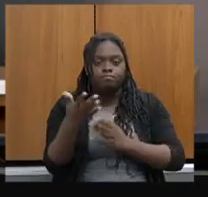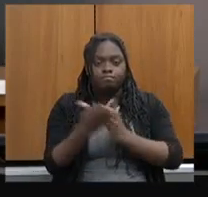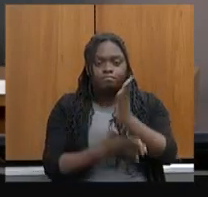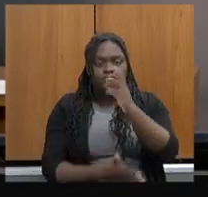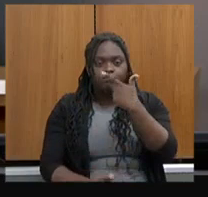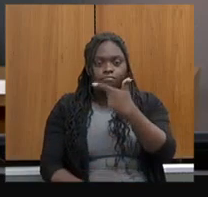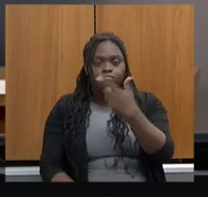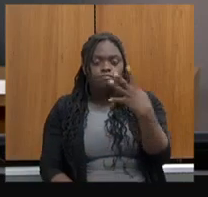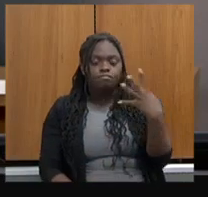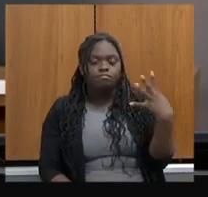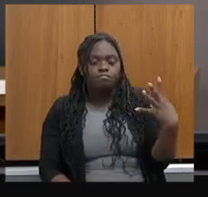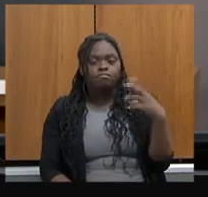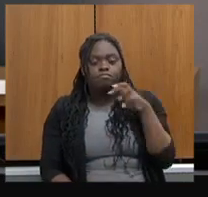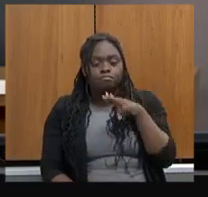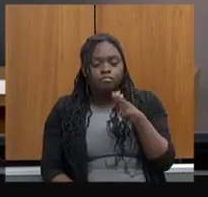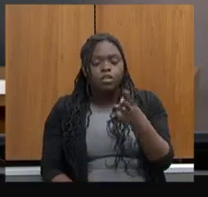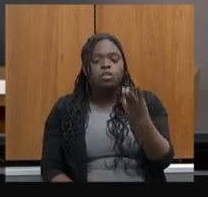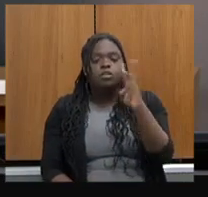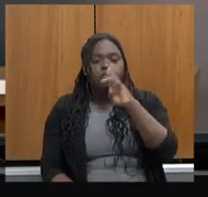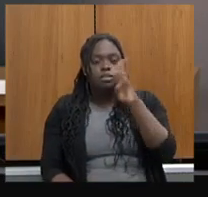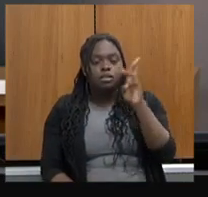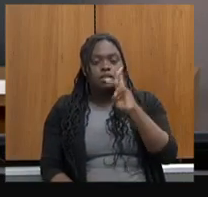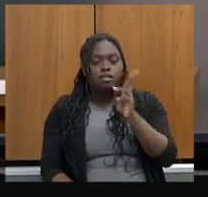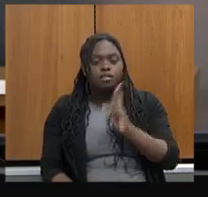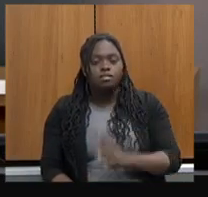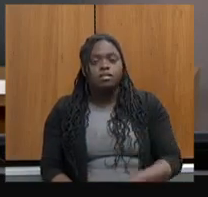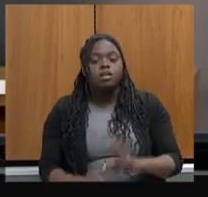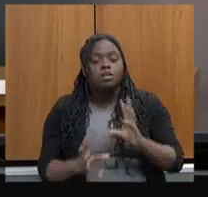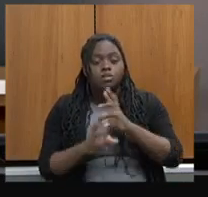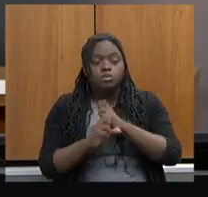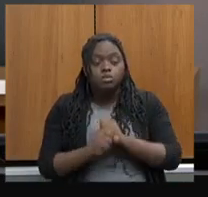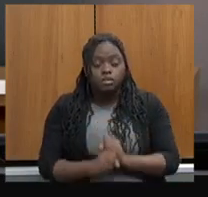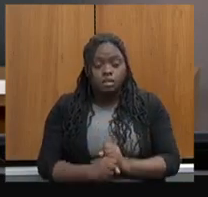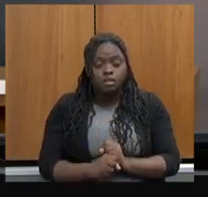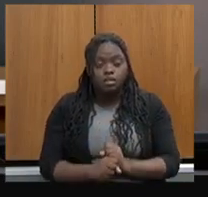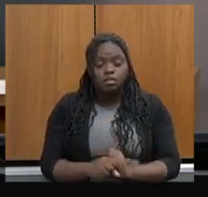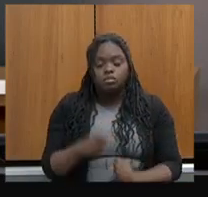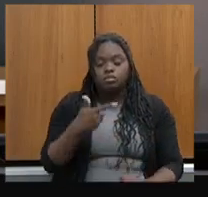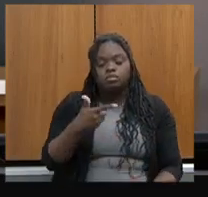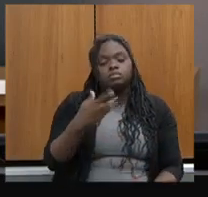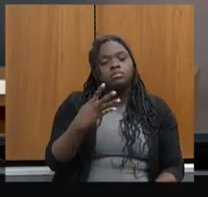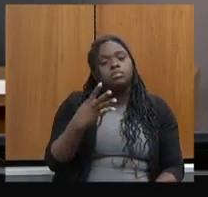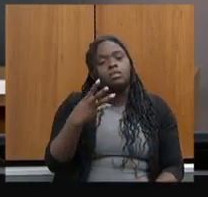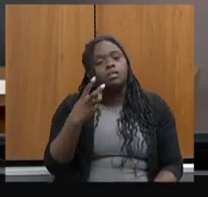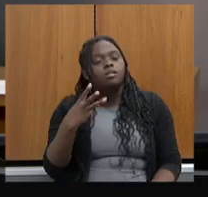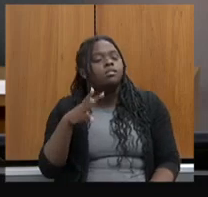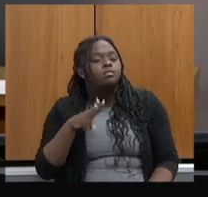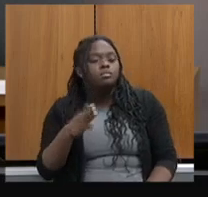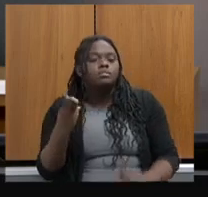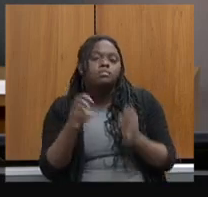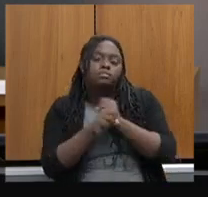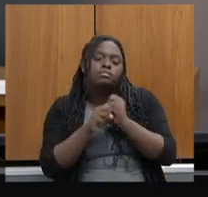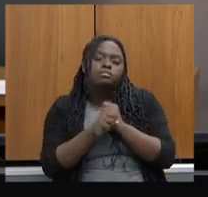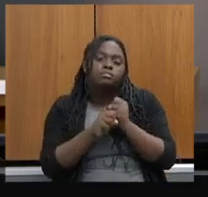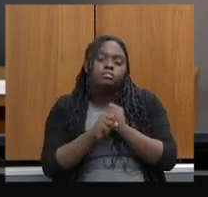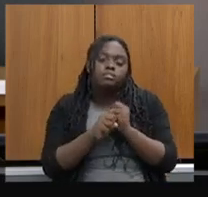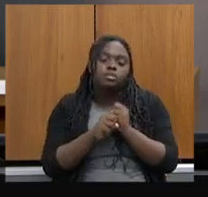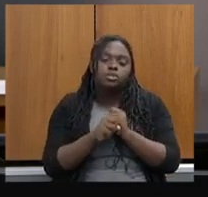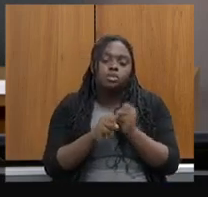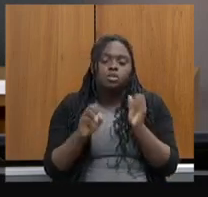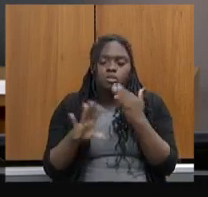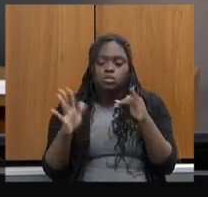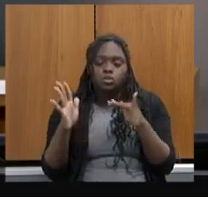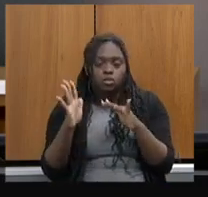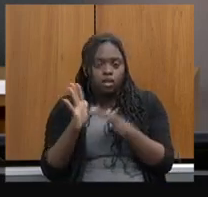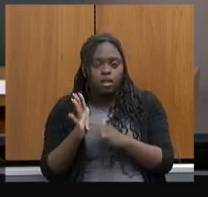244 milhões de reais Total descentralizado 240 milhões de reais Total executado